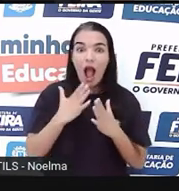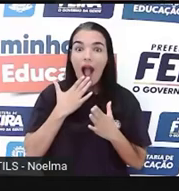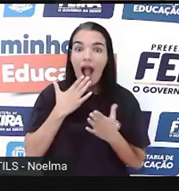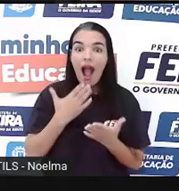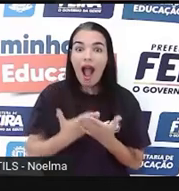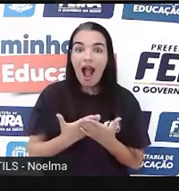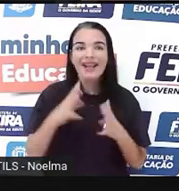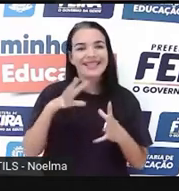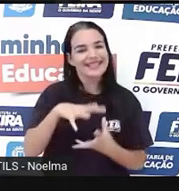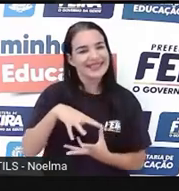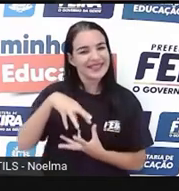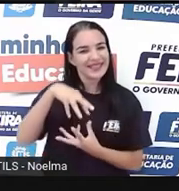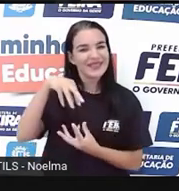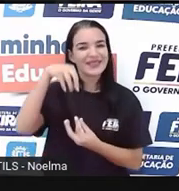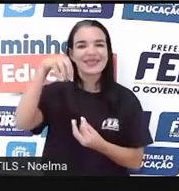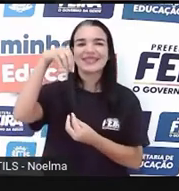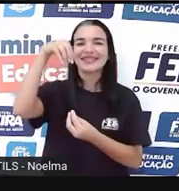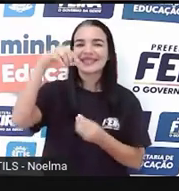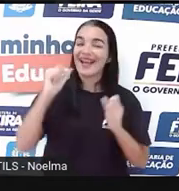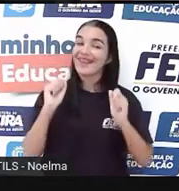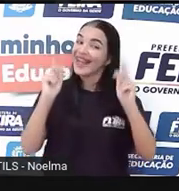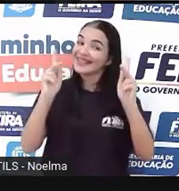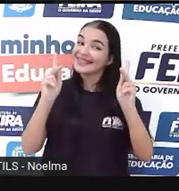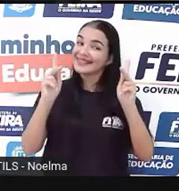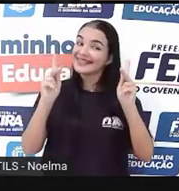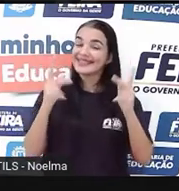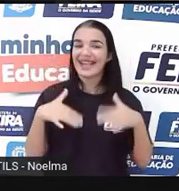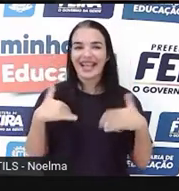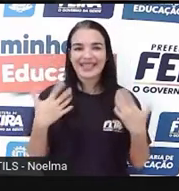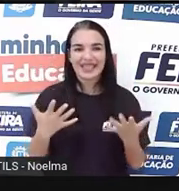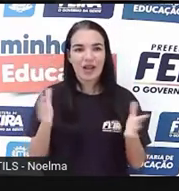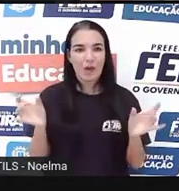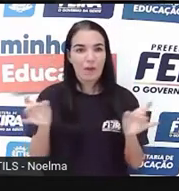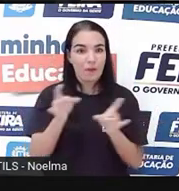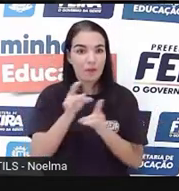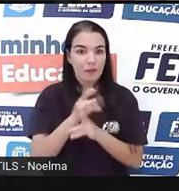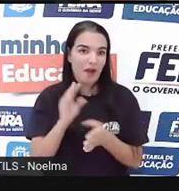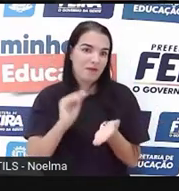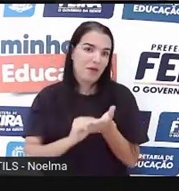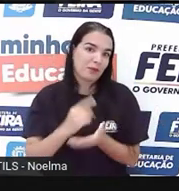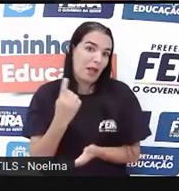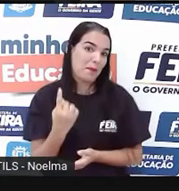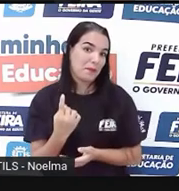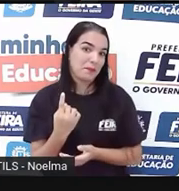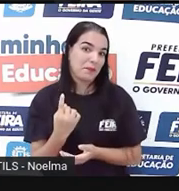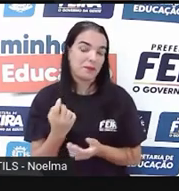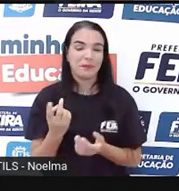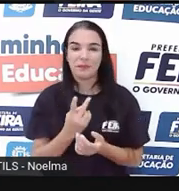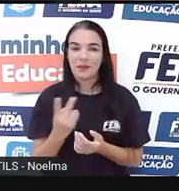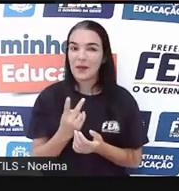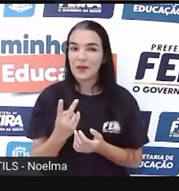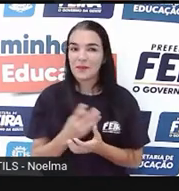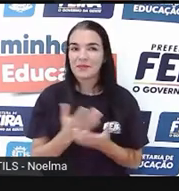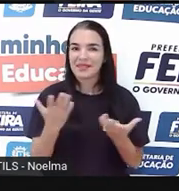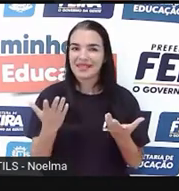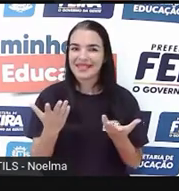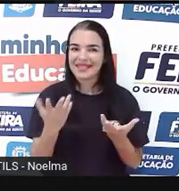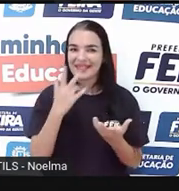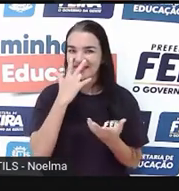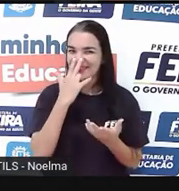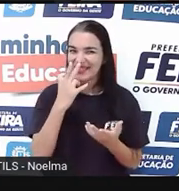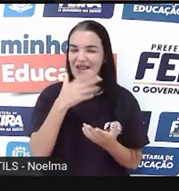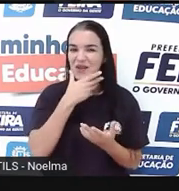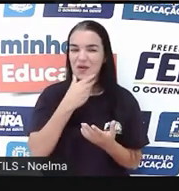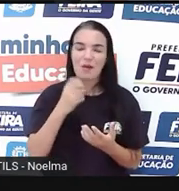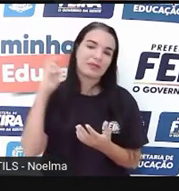18, ghost. Ok, concluímos o jogo, porque só falta um par. Olha,